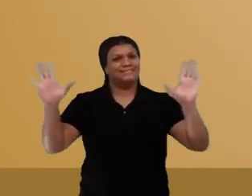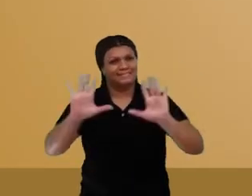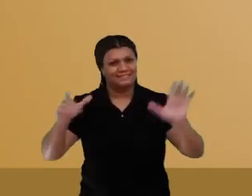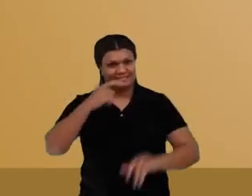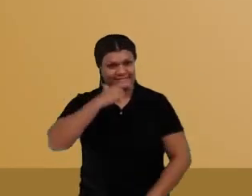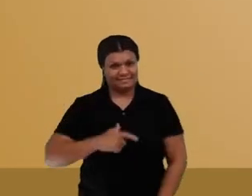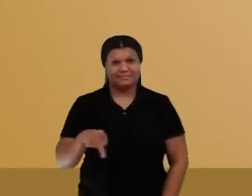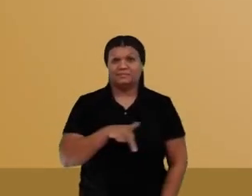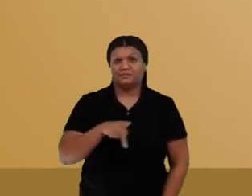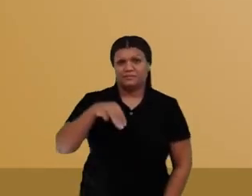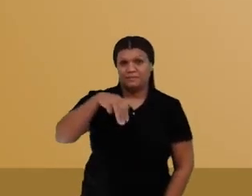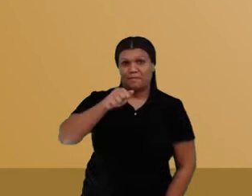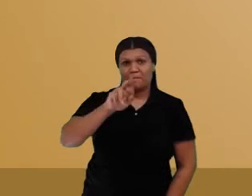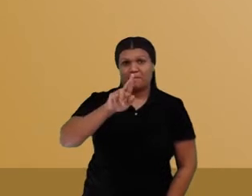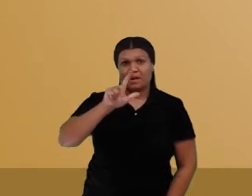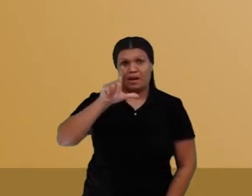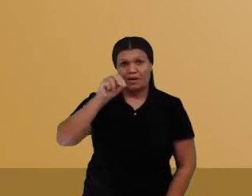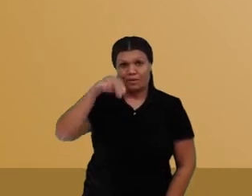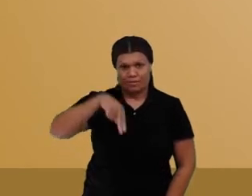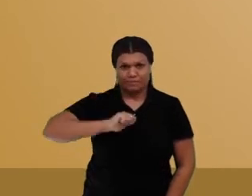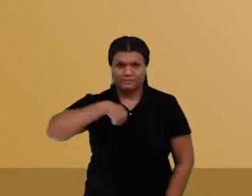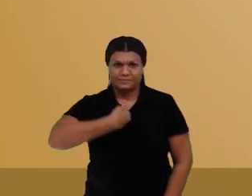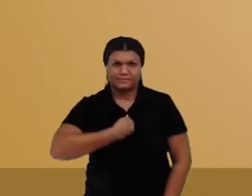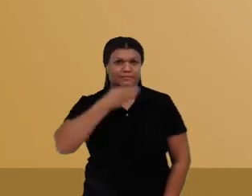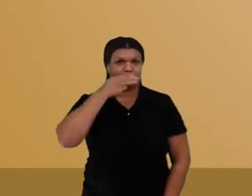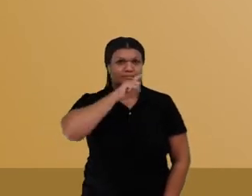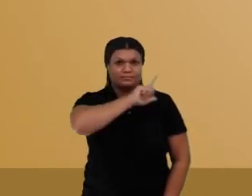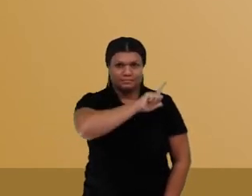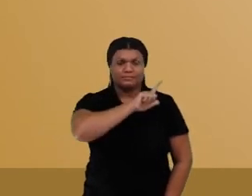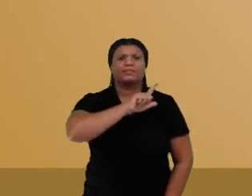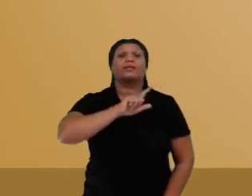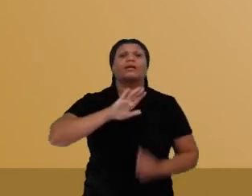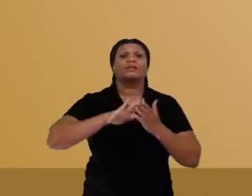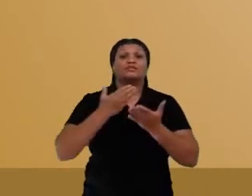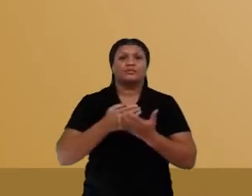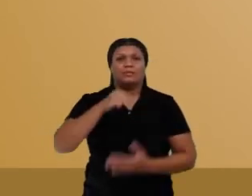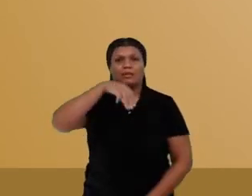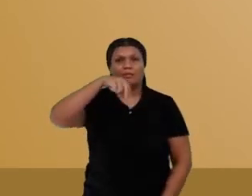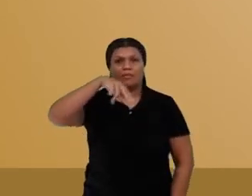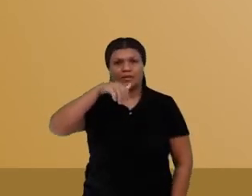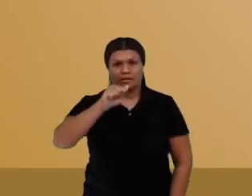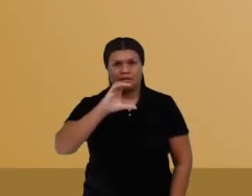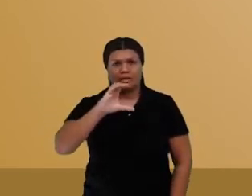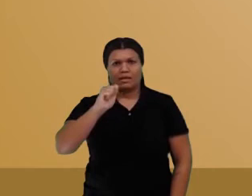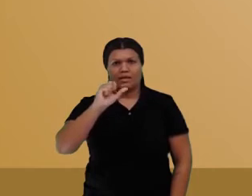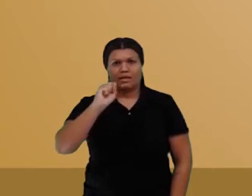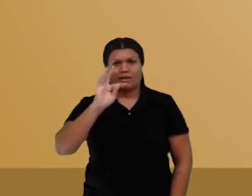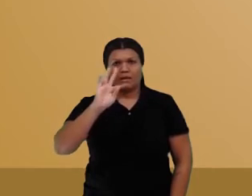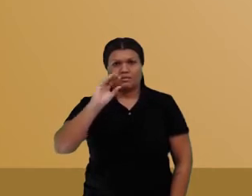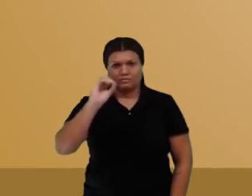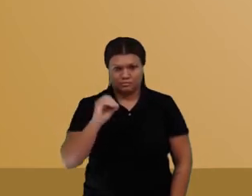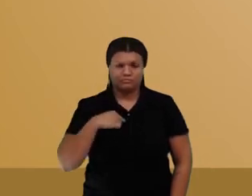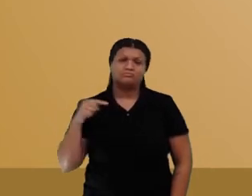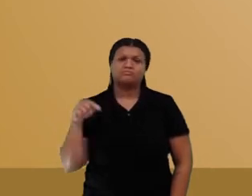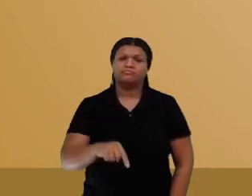Olá, eu sou o professor Marlon Santos, da Escola Municipal de Tempo Integral Mônica de Castro Carneiro, e estarei aqui